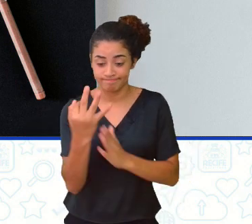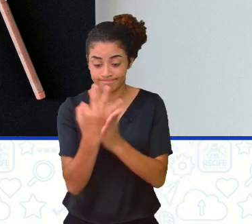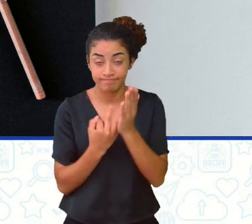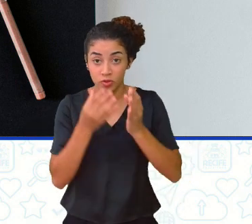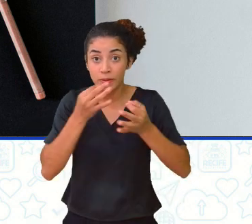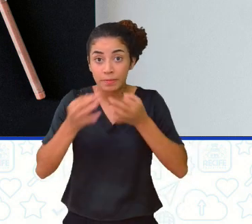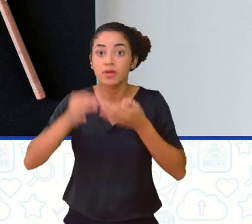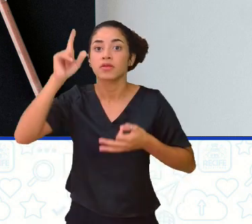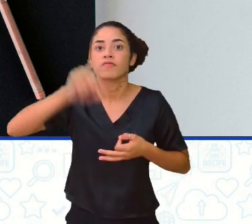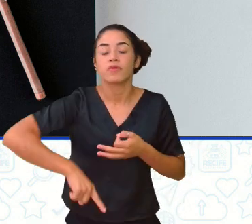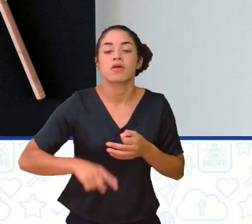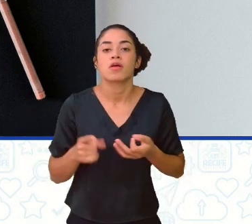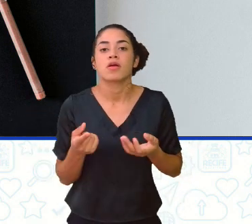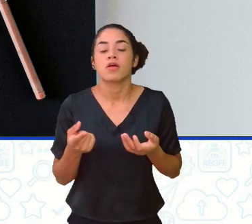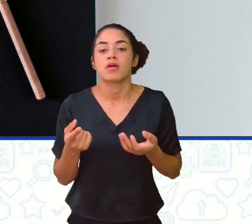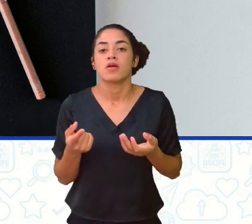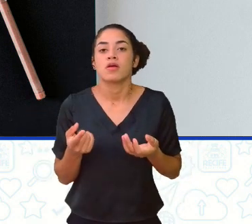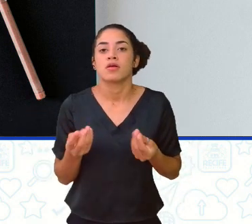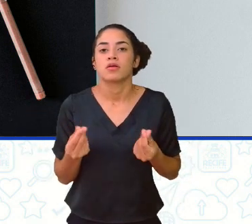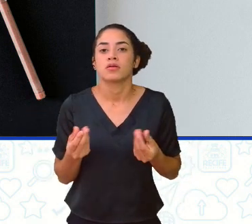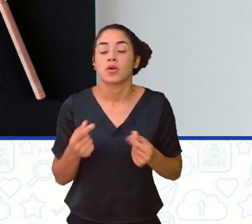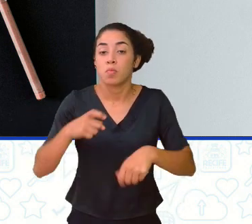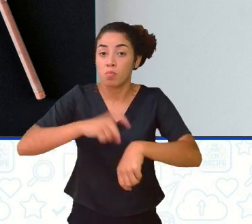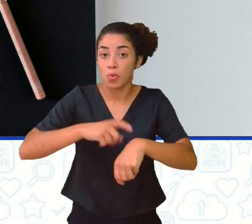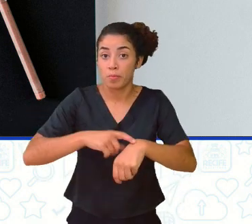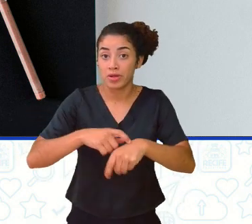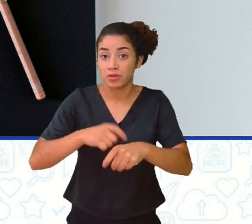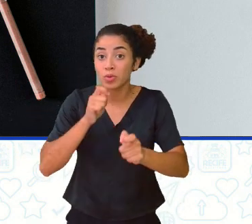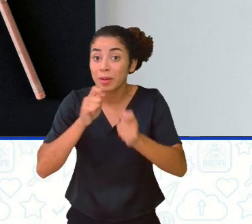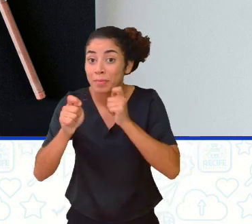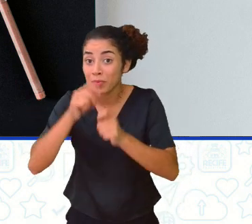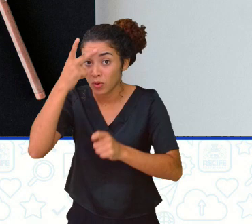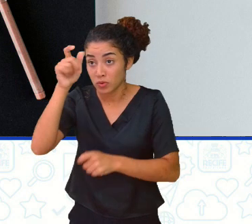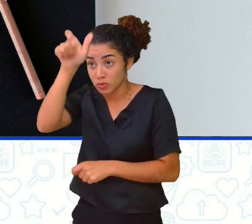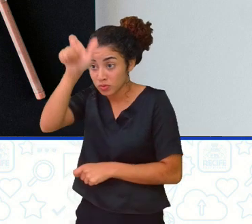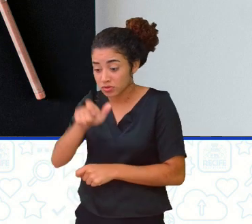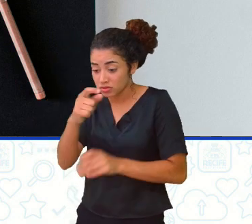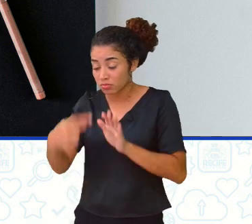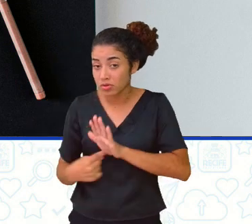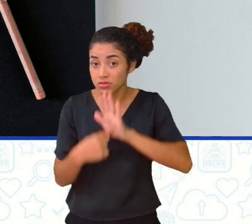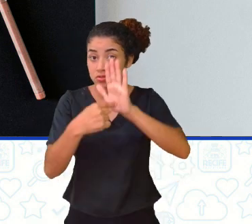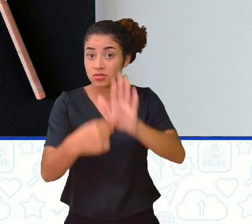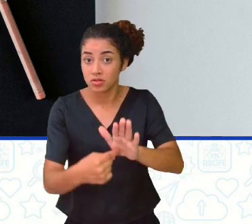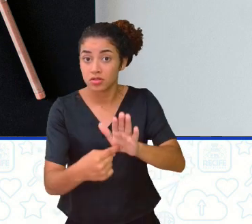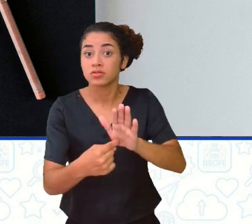opinativo, né, é um texto opinativo quando o repórter apresenta juízos de valor sobre